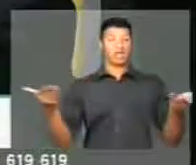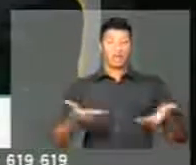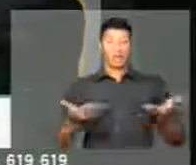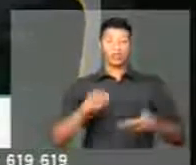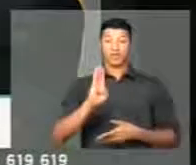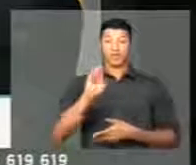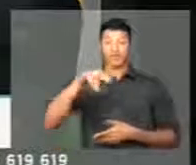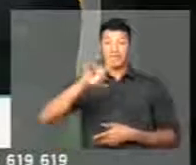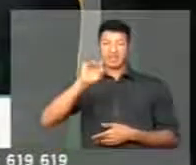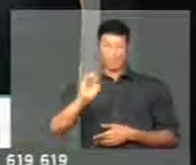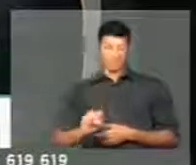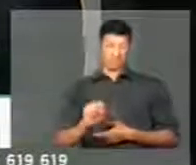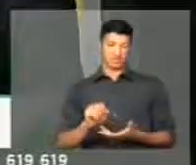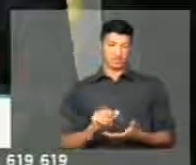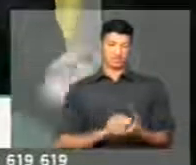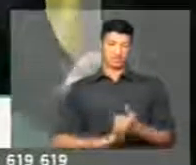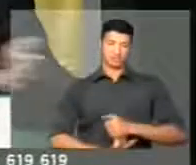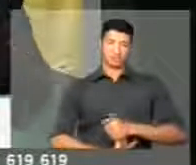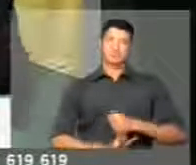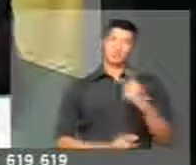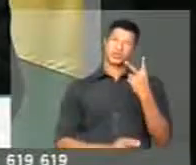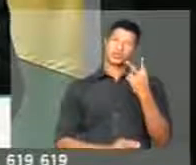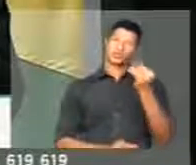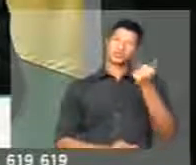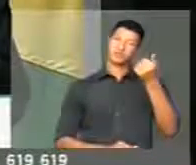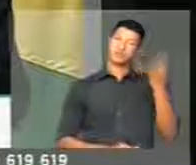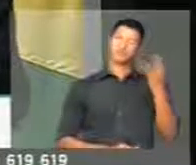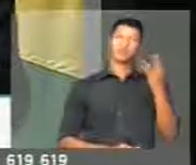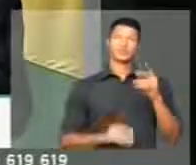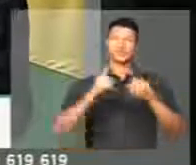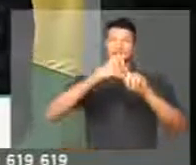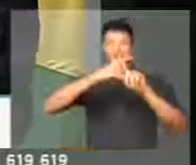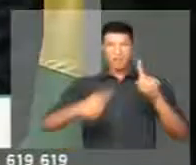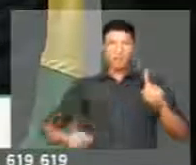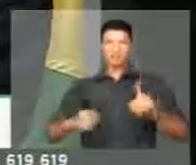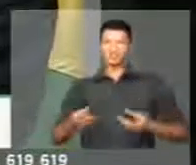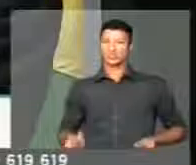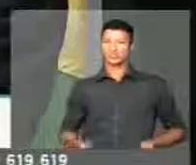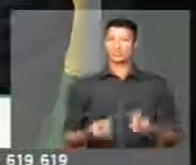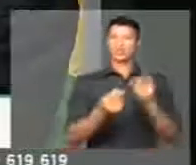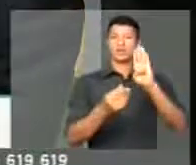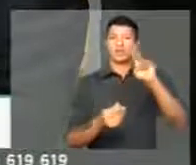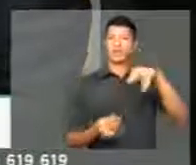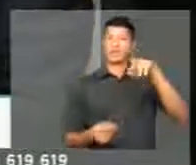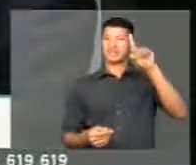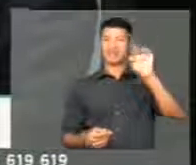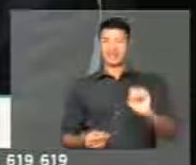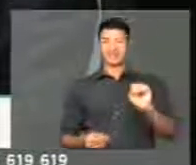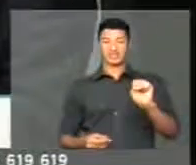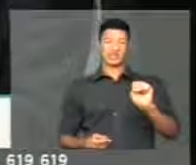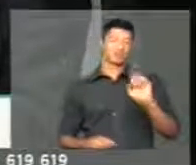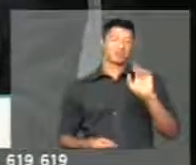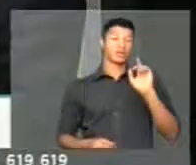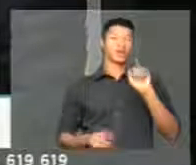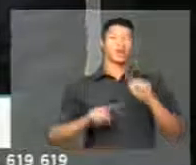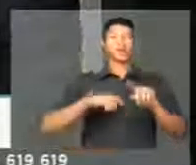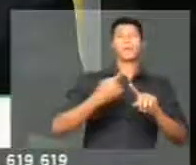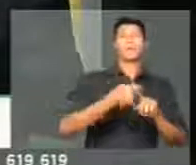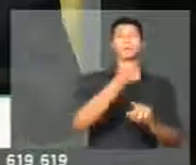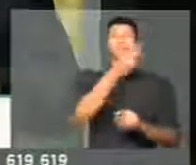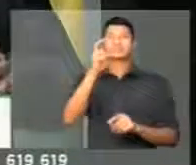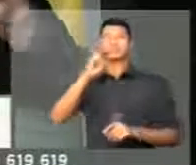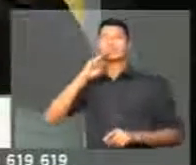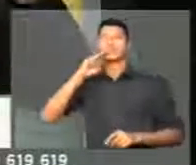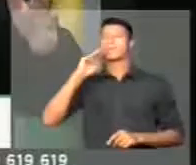do BNDES. Em 2014, a média de aplicação do BNDES foi mais de